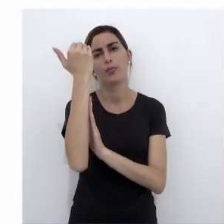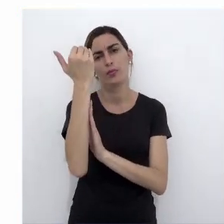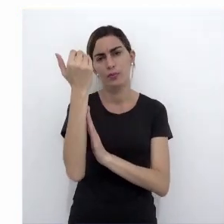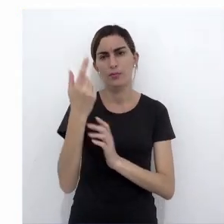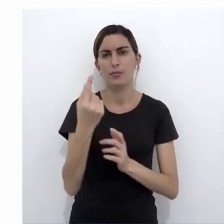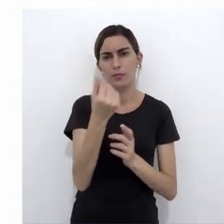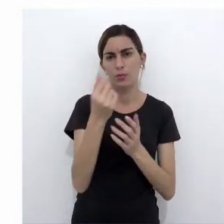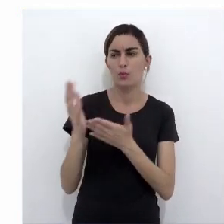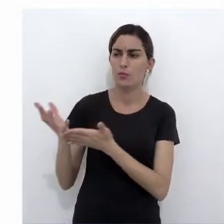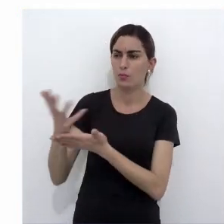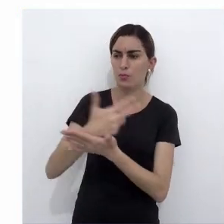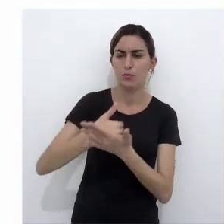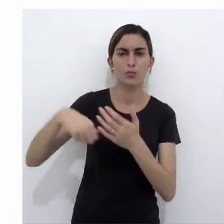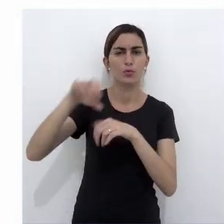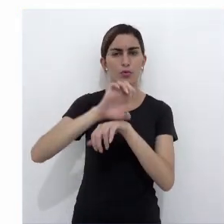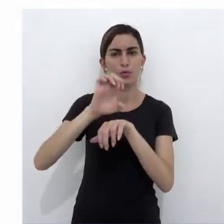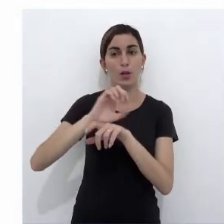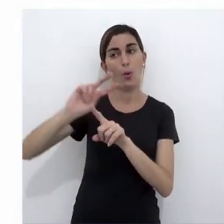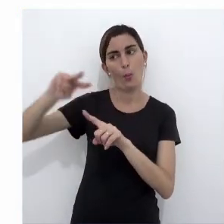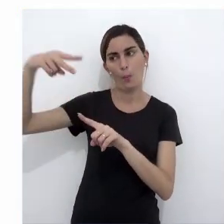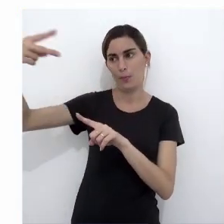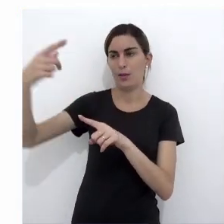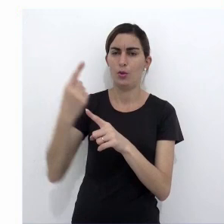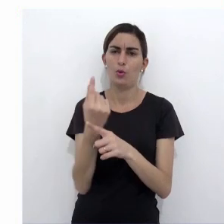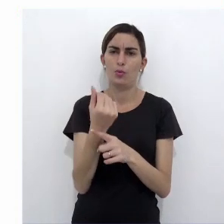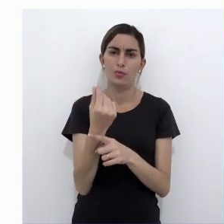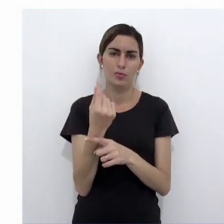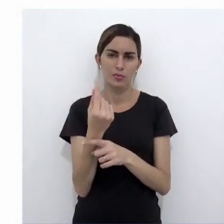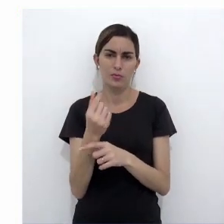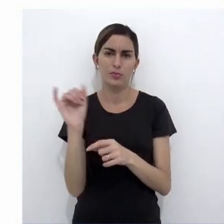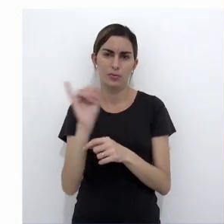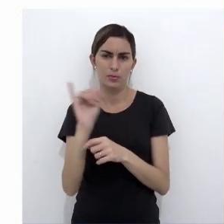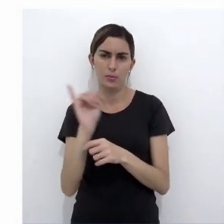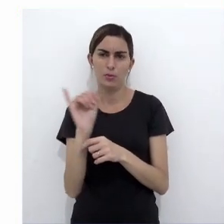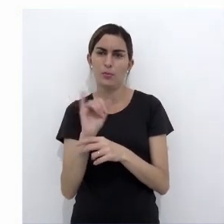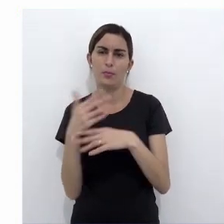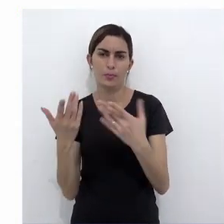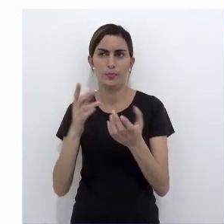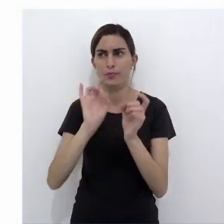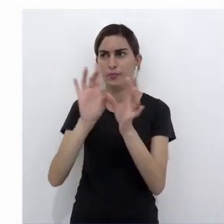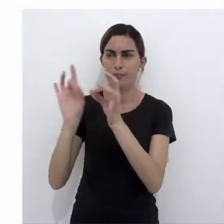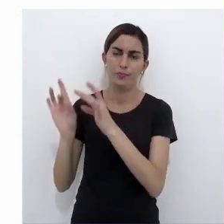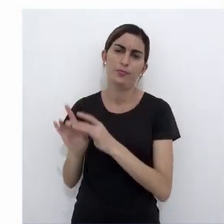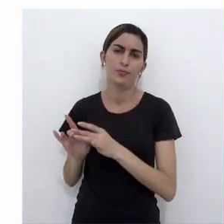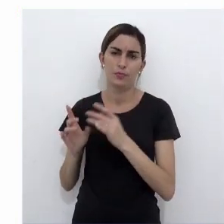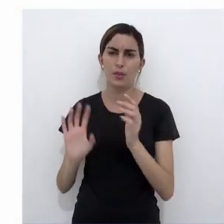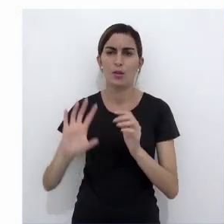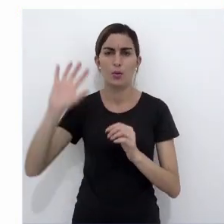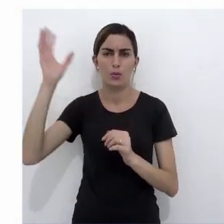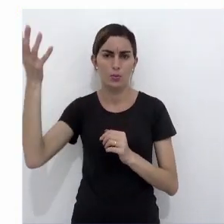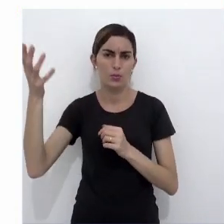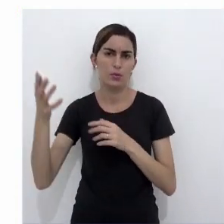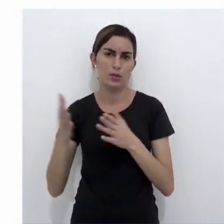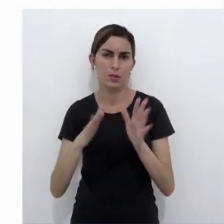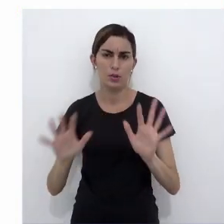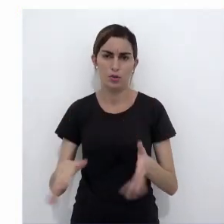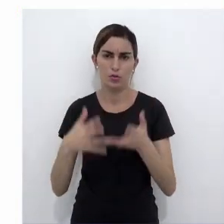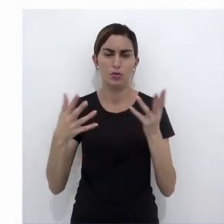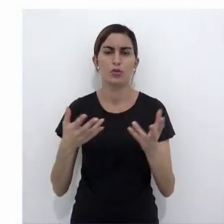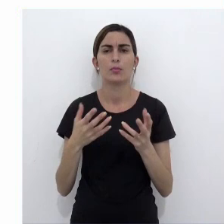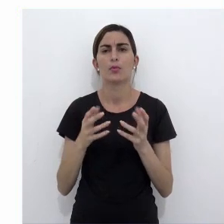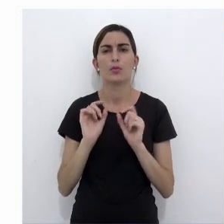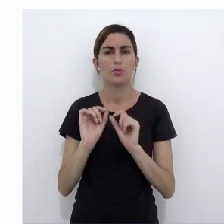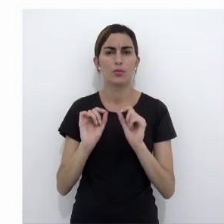arrecadação para o Estado, porque aumentou as tarifas de importação. Ocorreu aí um estímulo involuntário